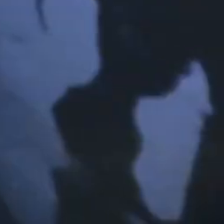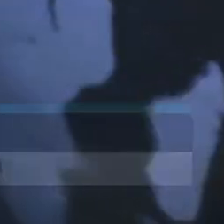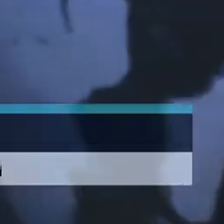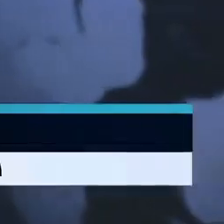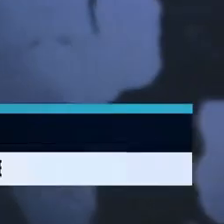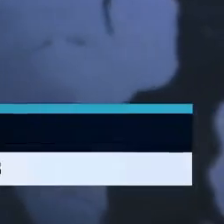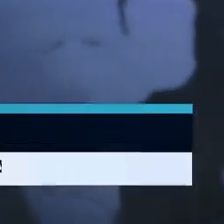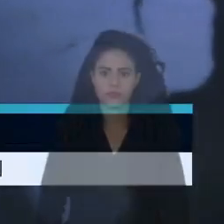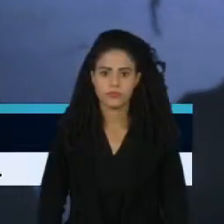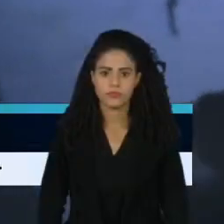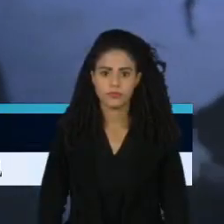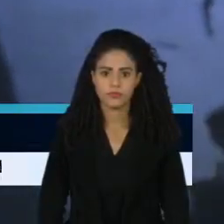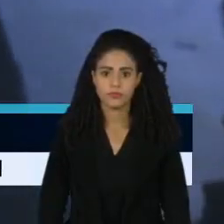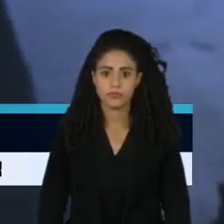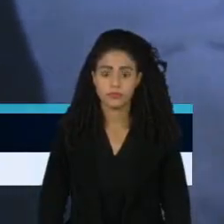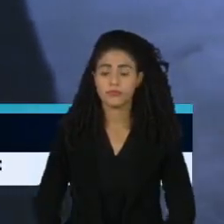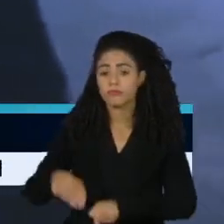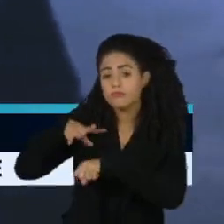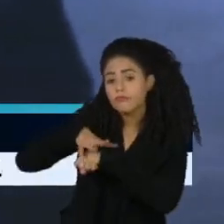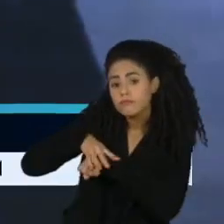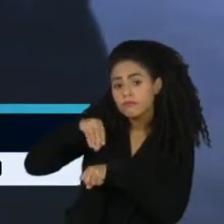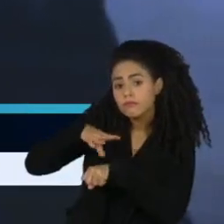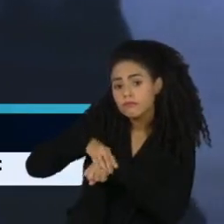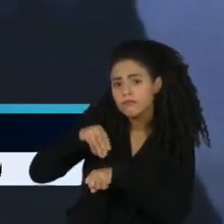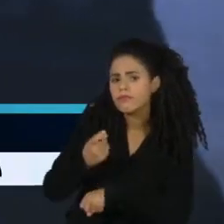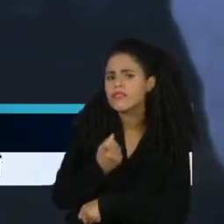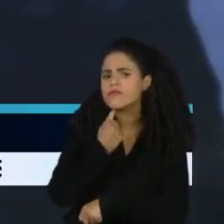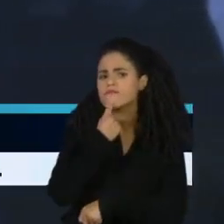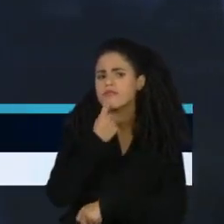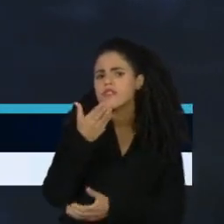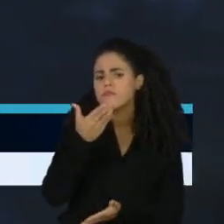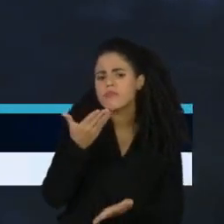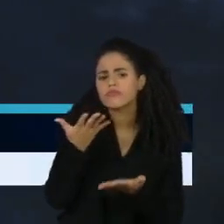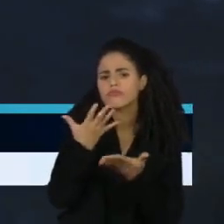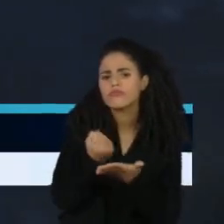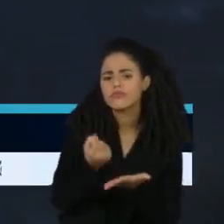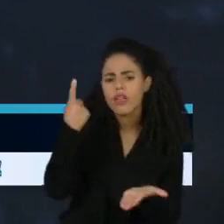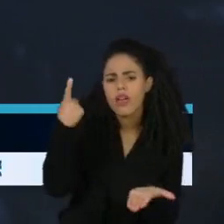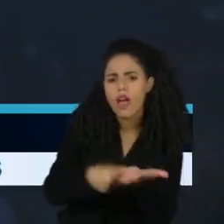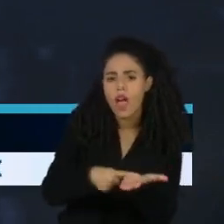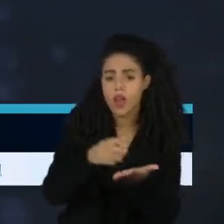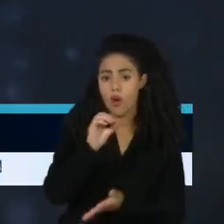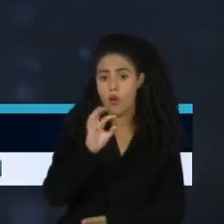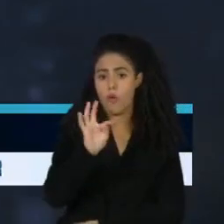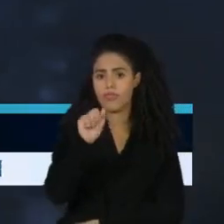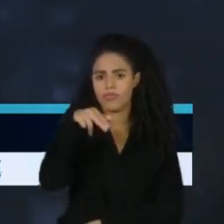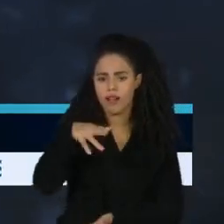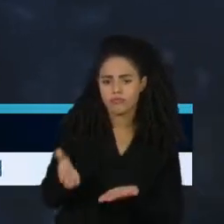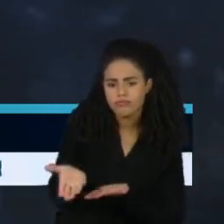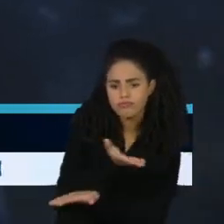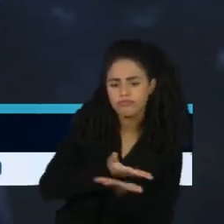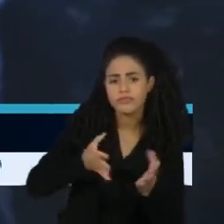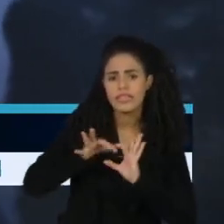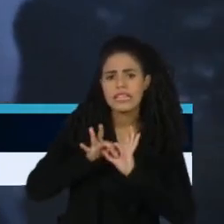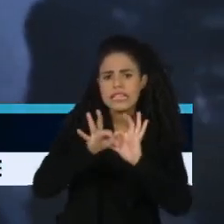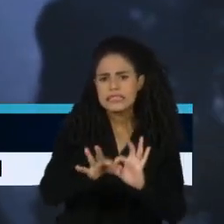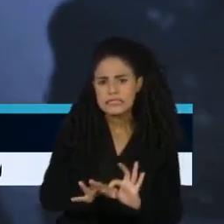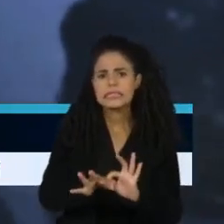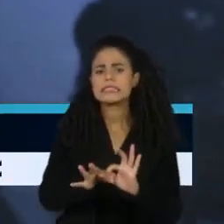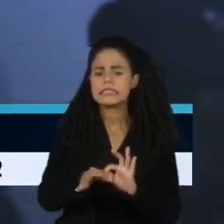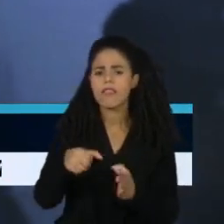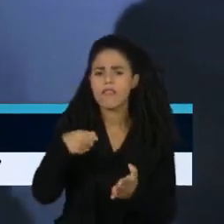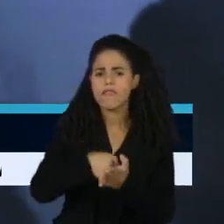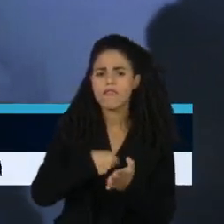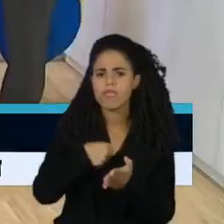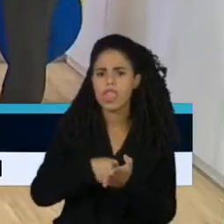a Finlândia e Suécia fizeram um pedido formal de adesão alta mas o ingresso na Aliança Militar ainda enfrenta